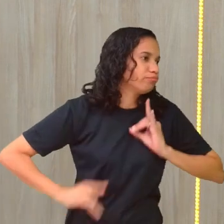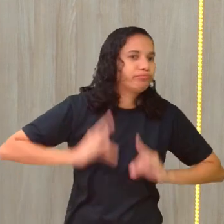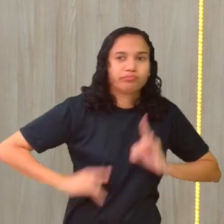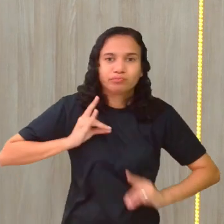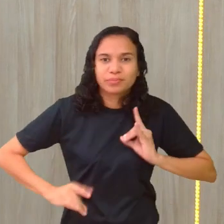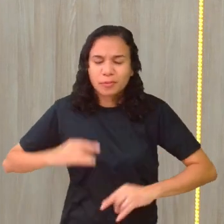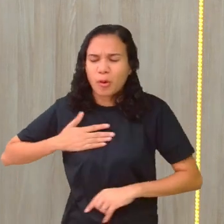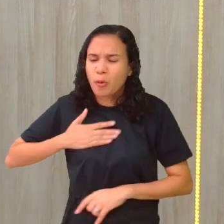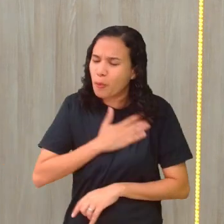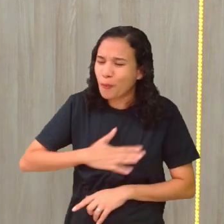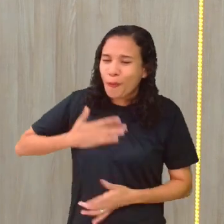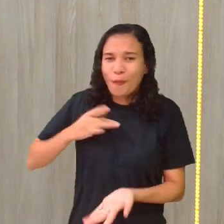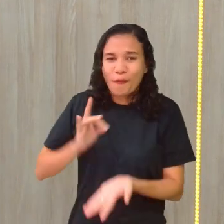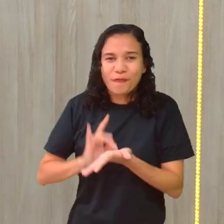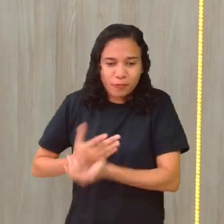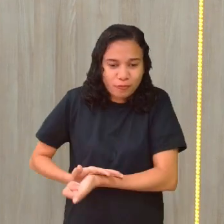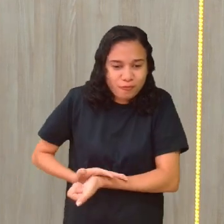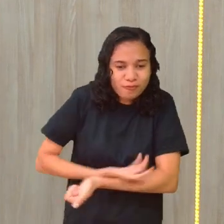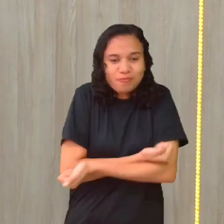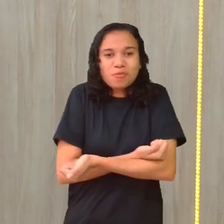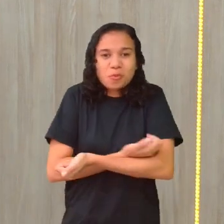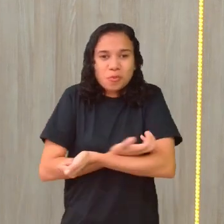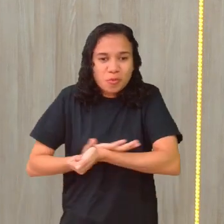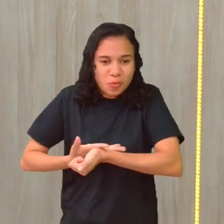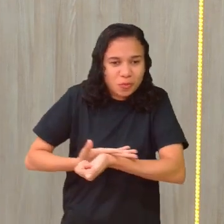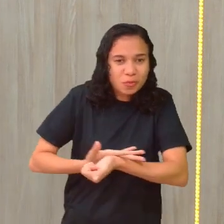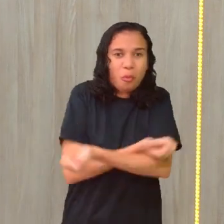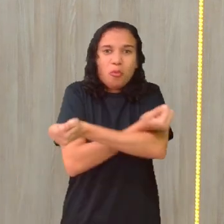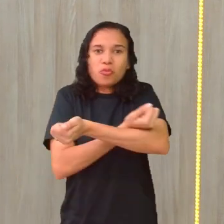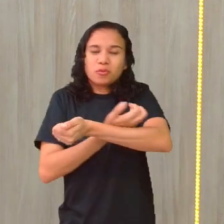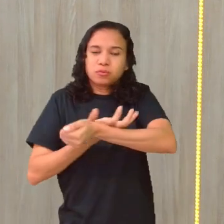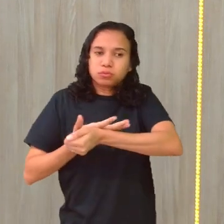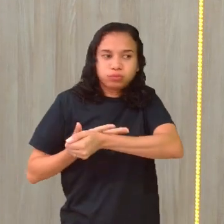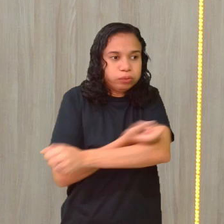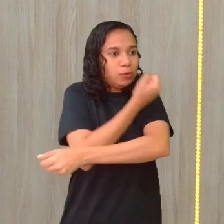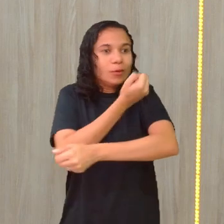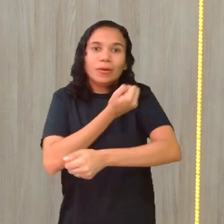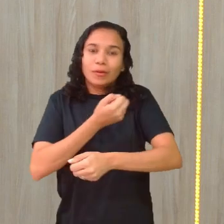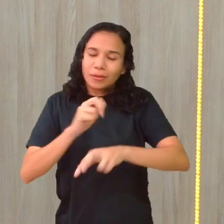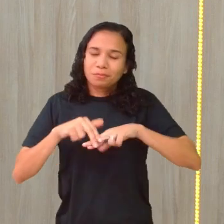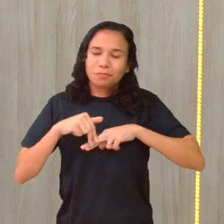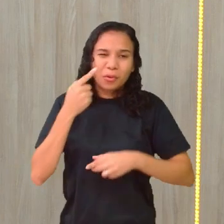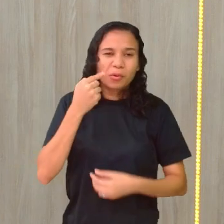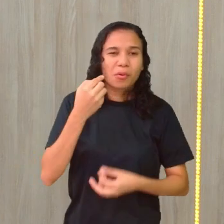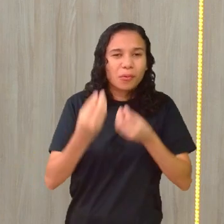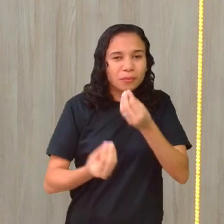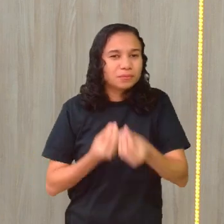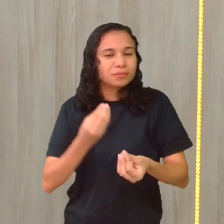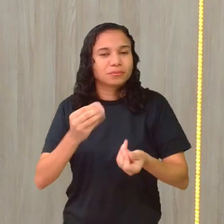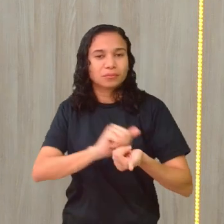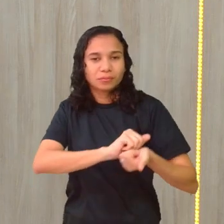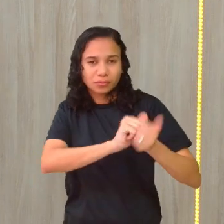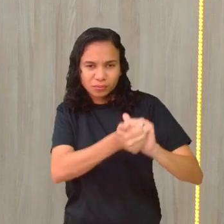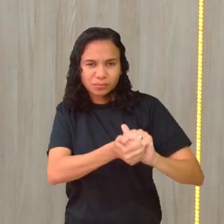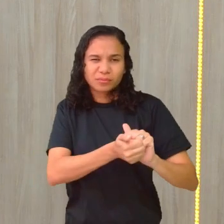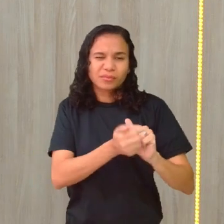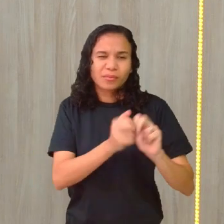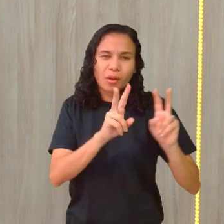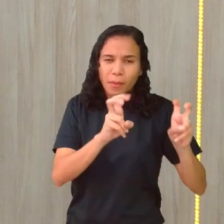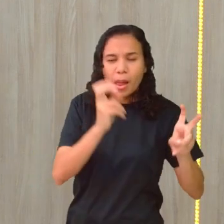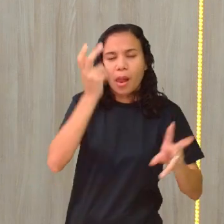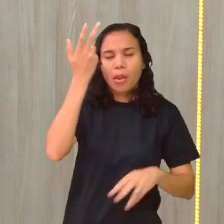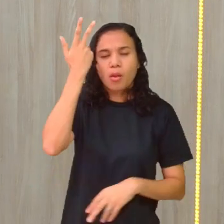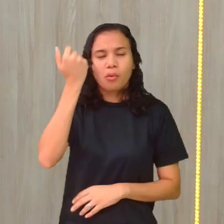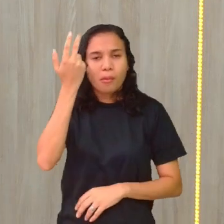pessoas que gostam da emoção, que gostam da imprevisibilidade. Porque o que acontece? Nos esportes convencionais, nas